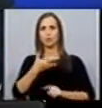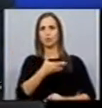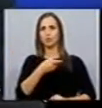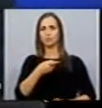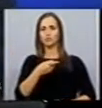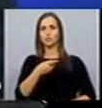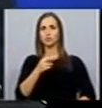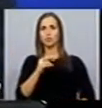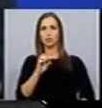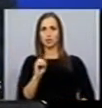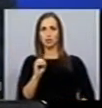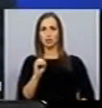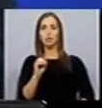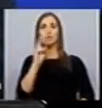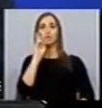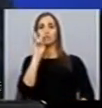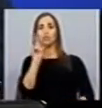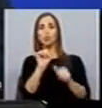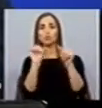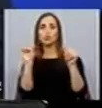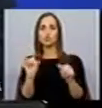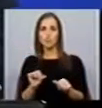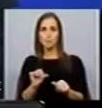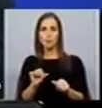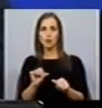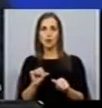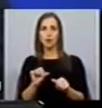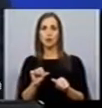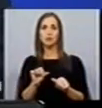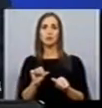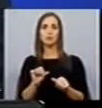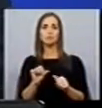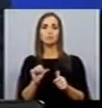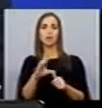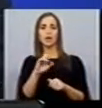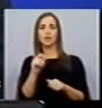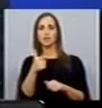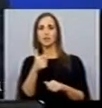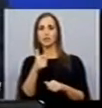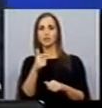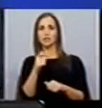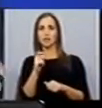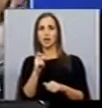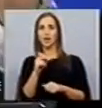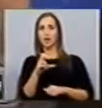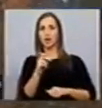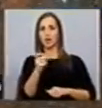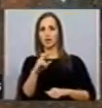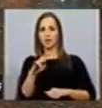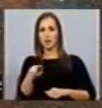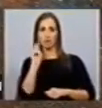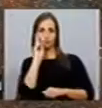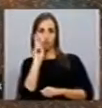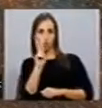os astrónomos olharam para o sistema estelar de Eta Carinae, é assim que se chama, e conseguiram detectar uma grande explosão